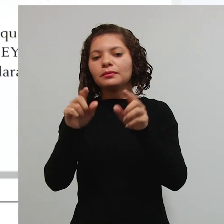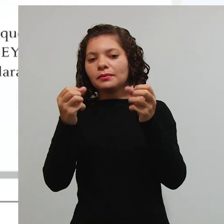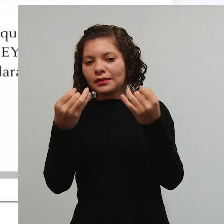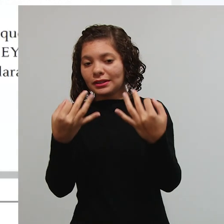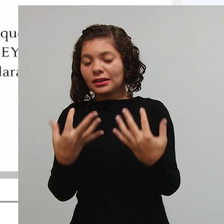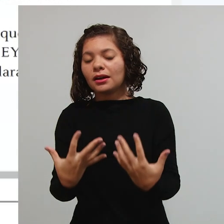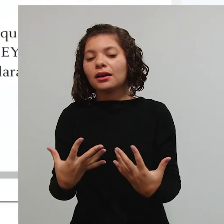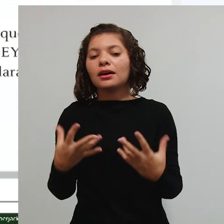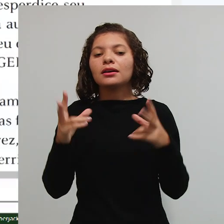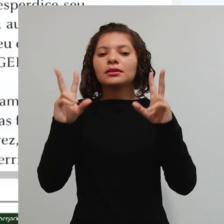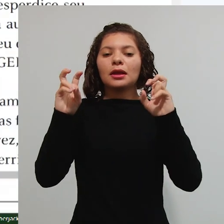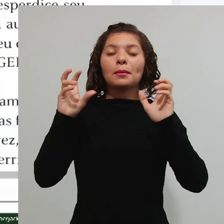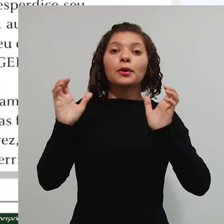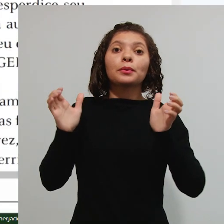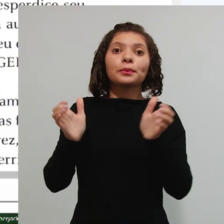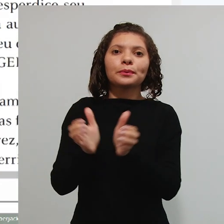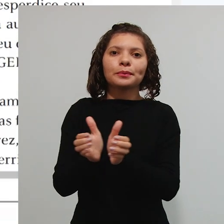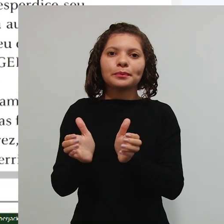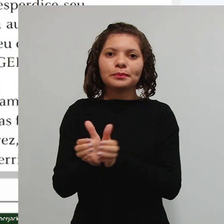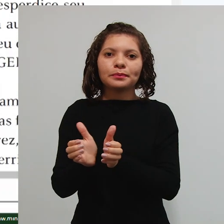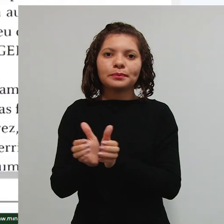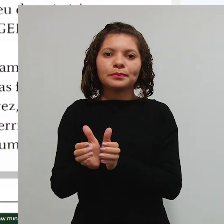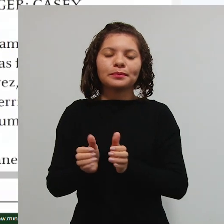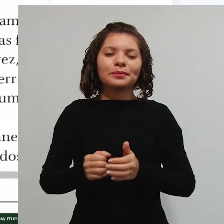grupo, tá?